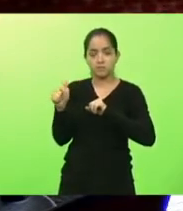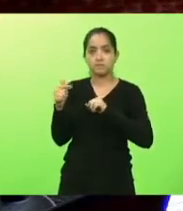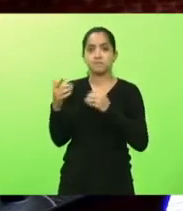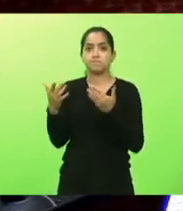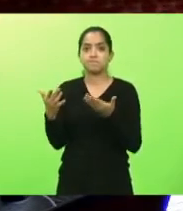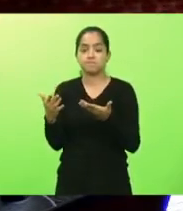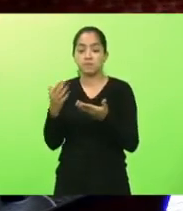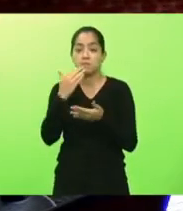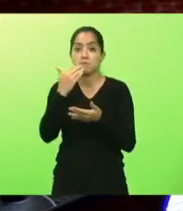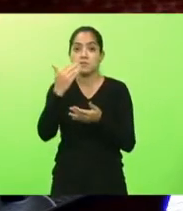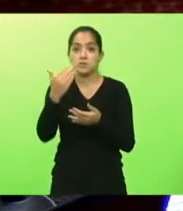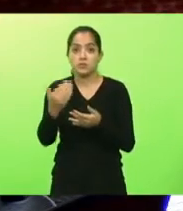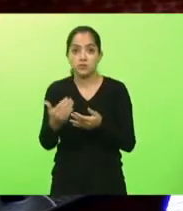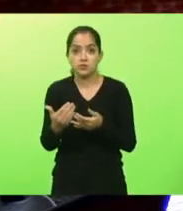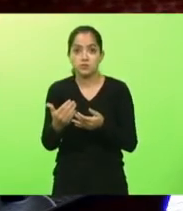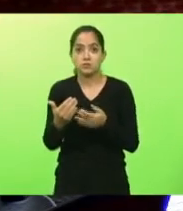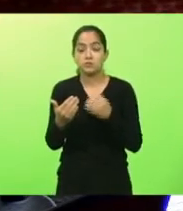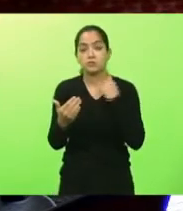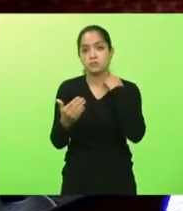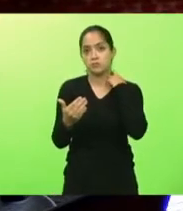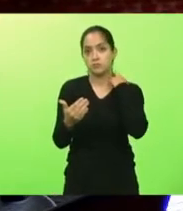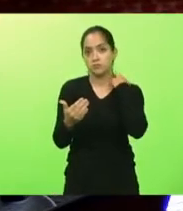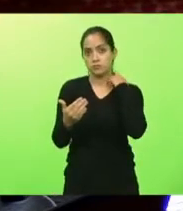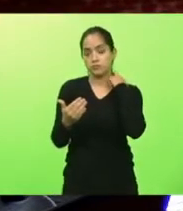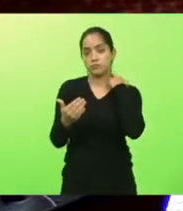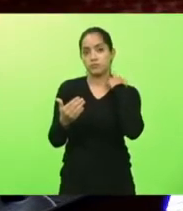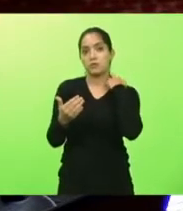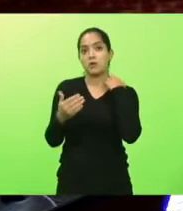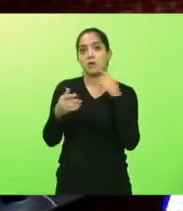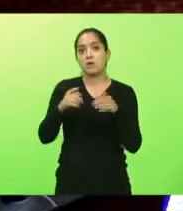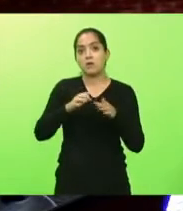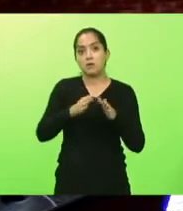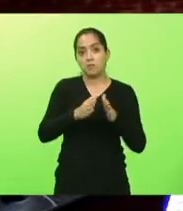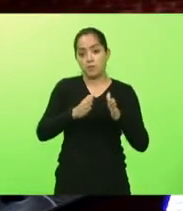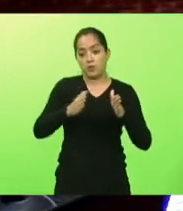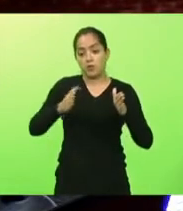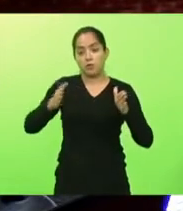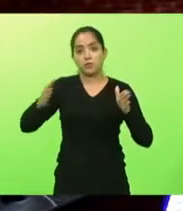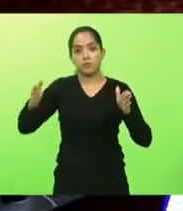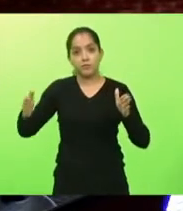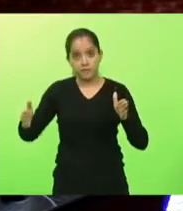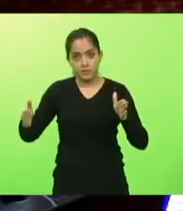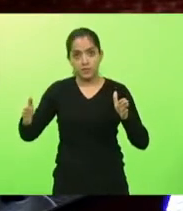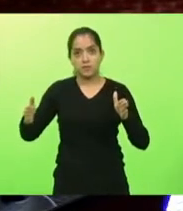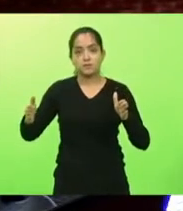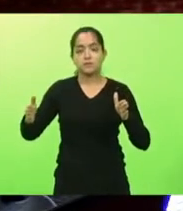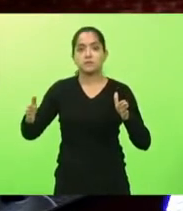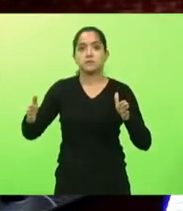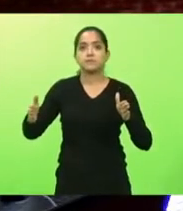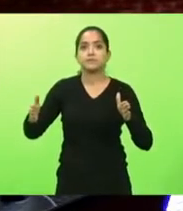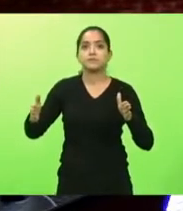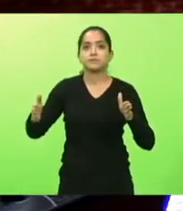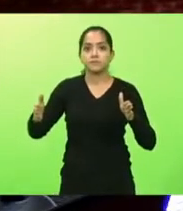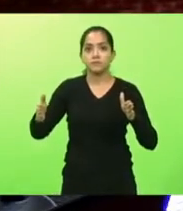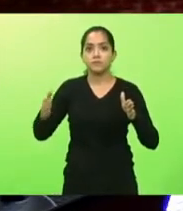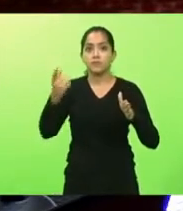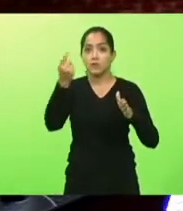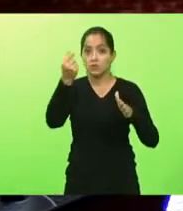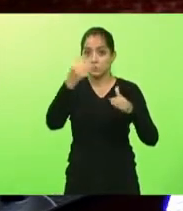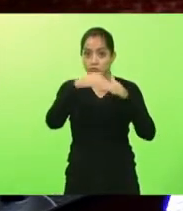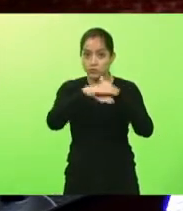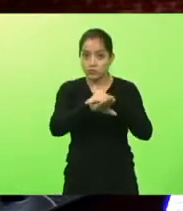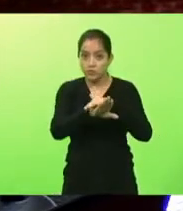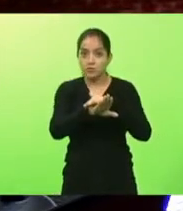Solicitaram, entre uma das coisas ali, eles pedem ao governo que prorrogue o prazo de recomposição dos fundos de participação